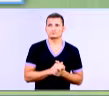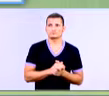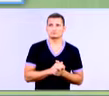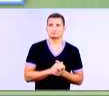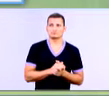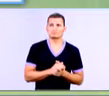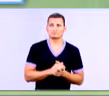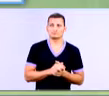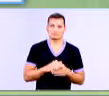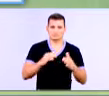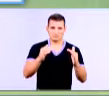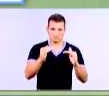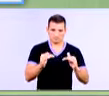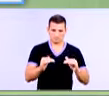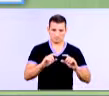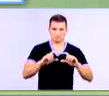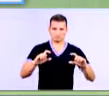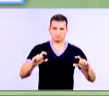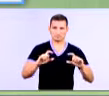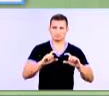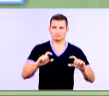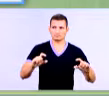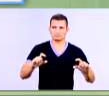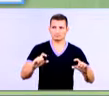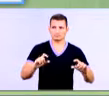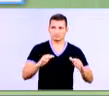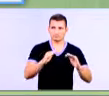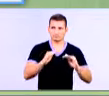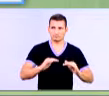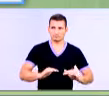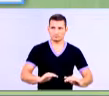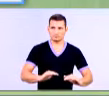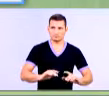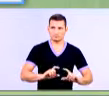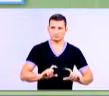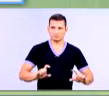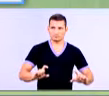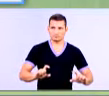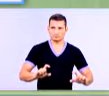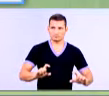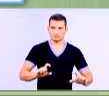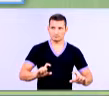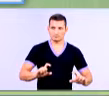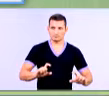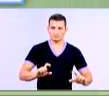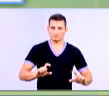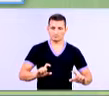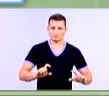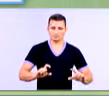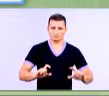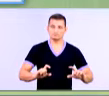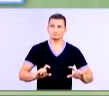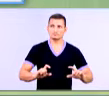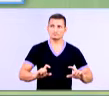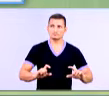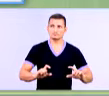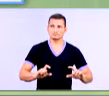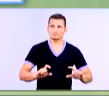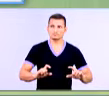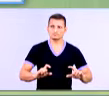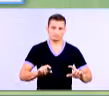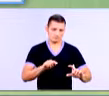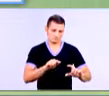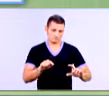telinha da interface aqui embaixo. Se você der fazer um zoom aqui, né? Informe